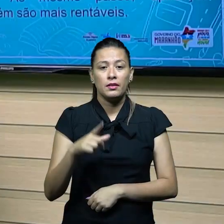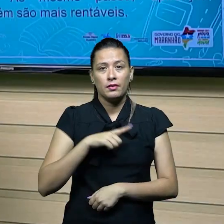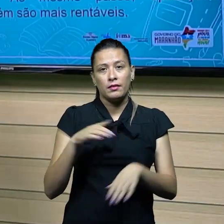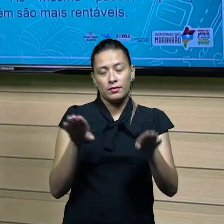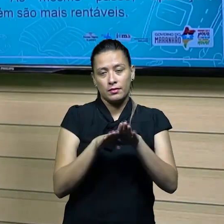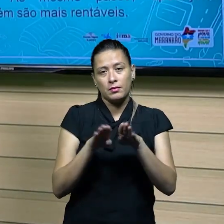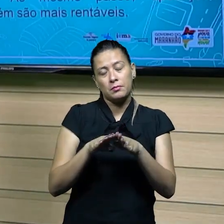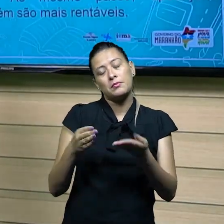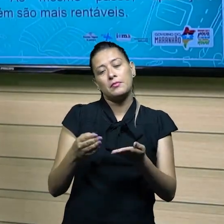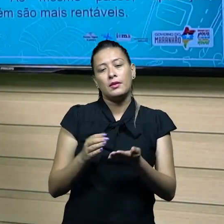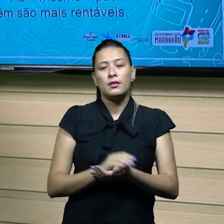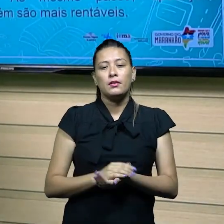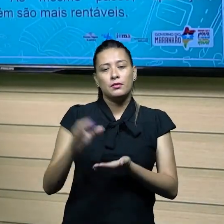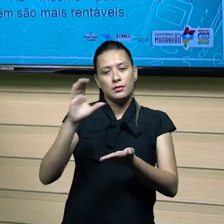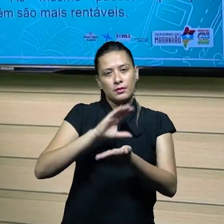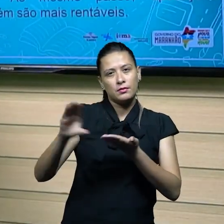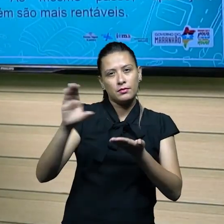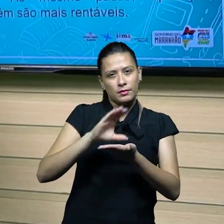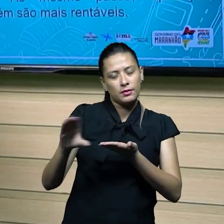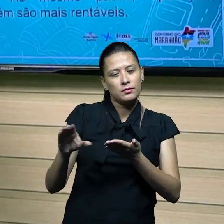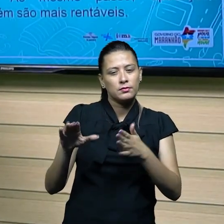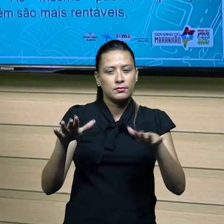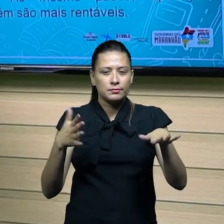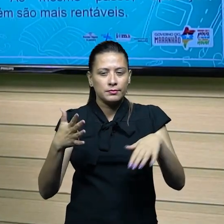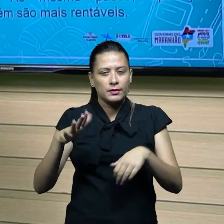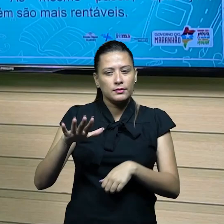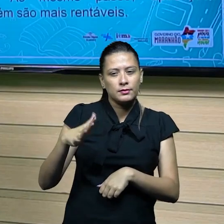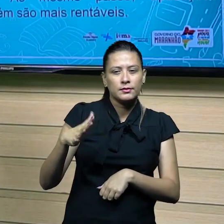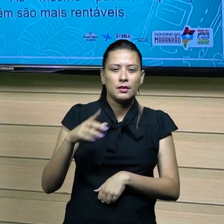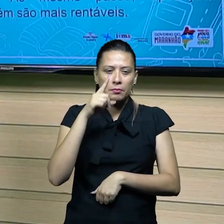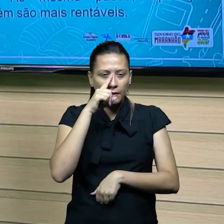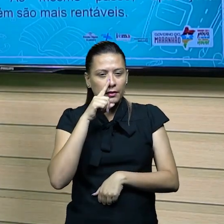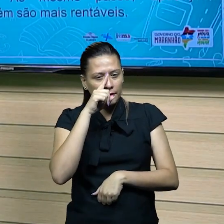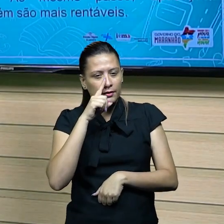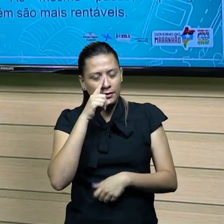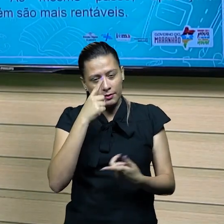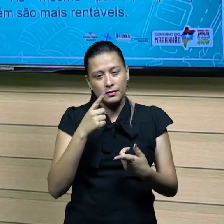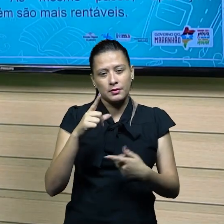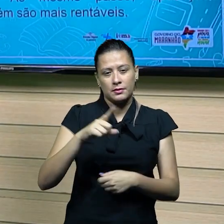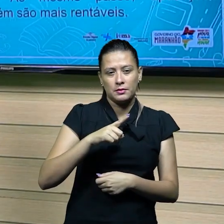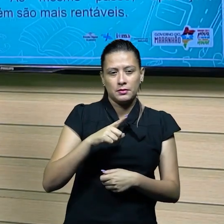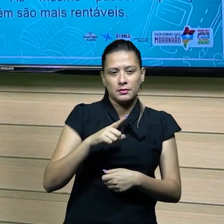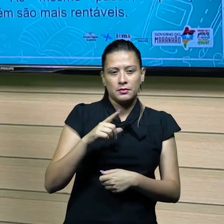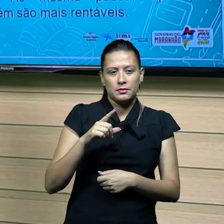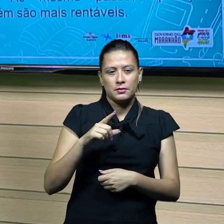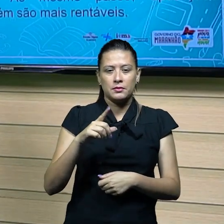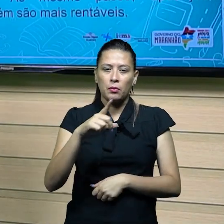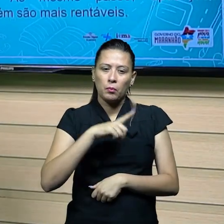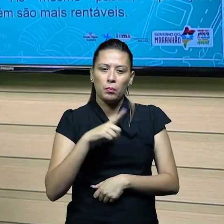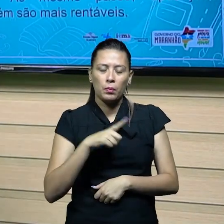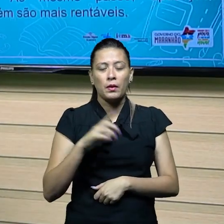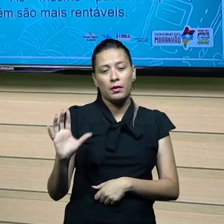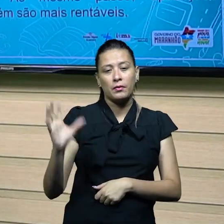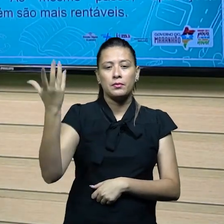seja, eles até aceitam correr o risco, mas o risco mínimo, tá? E mantendo assim a maioria do seu investimento seguro, ok? Então são considerados